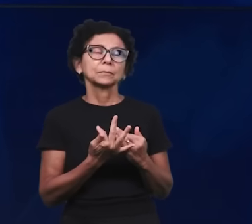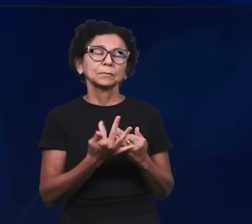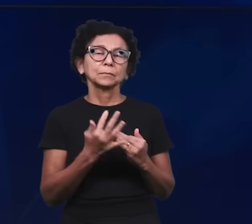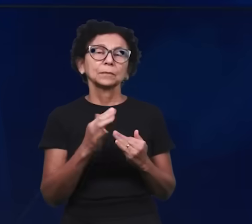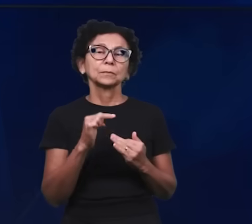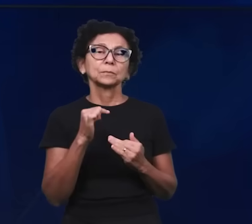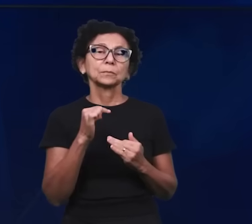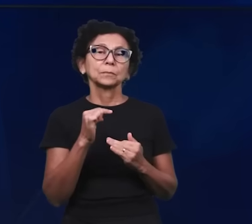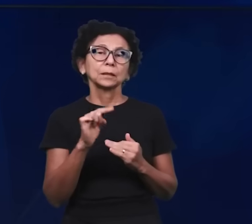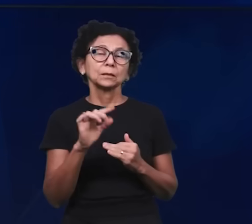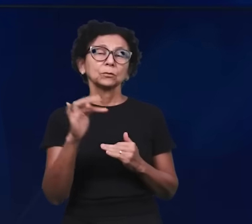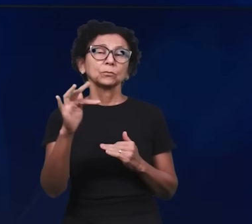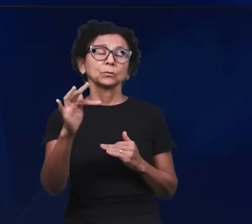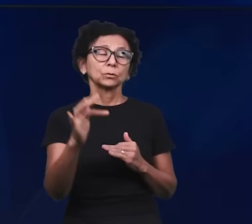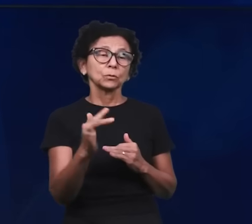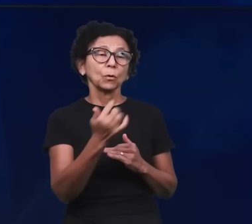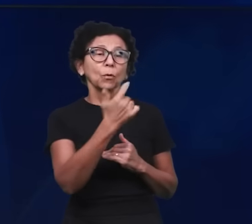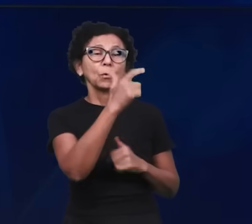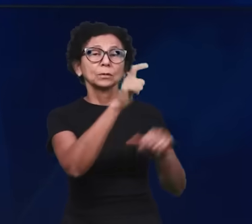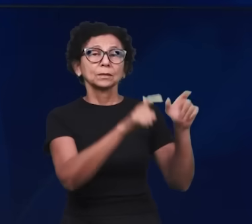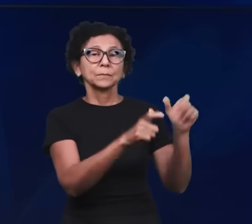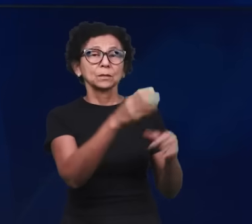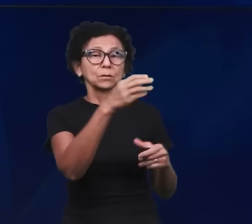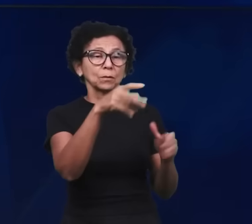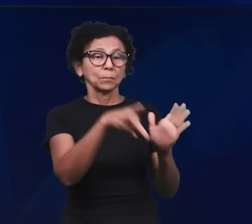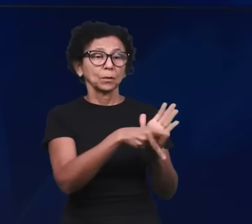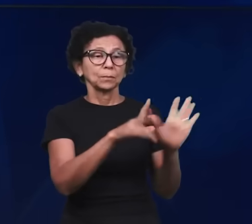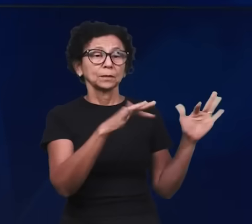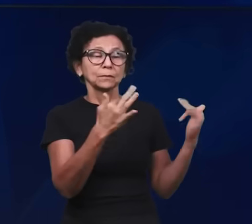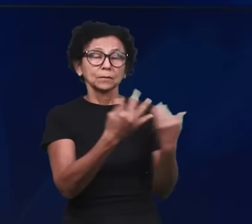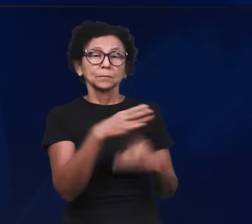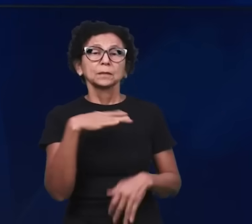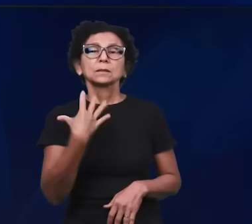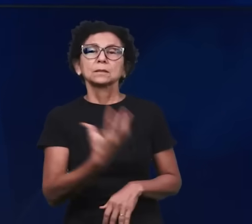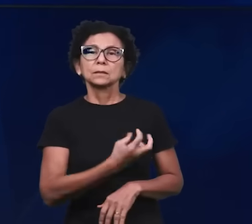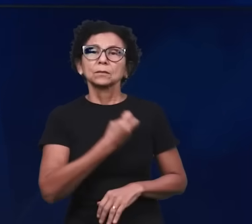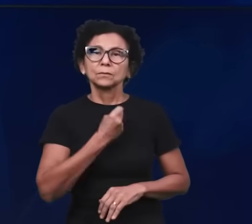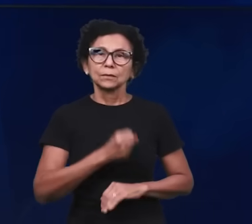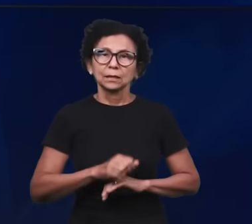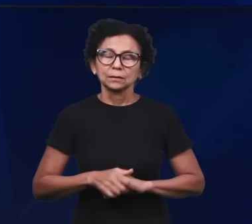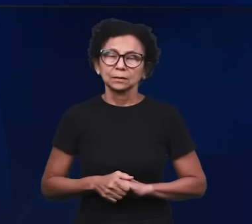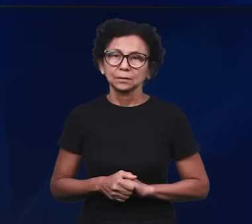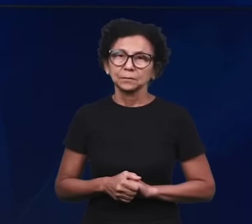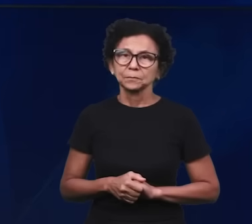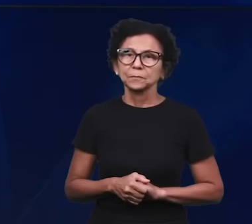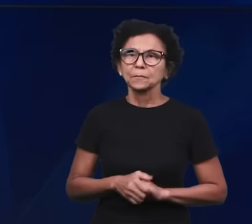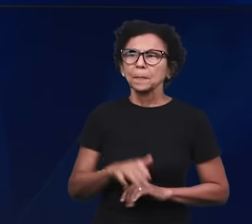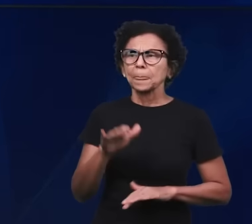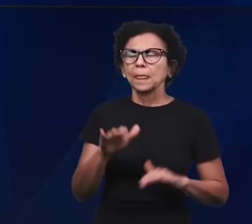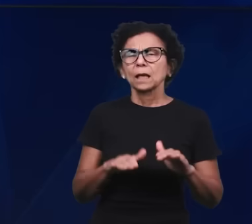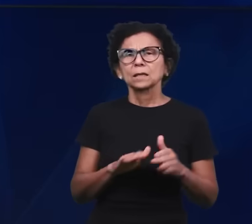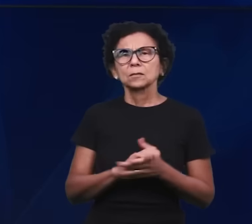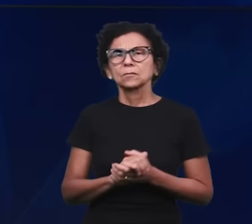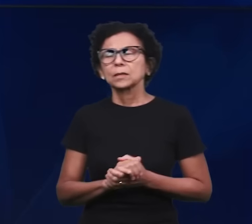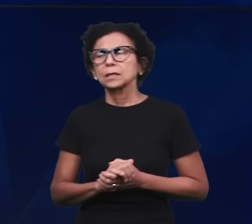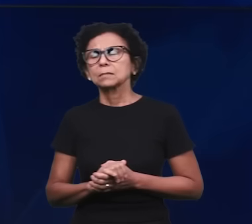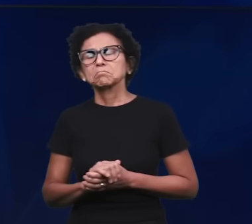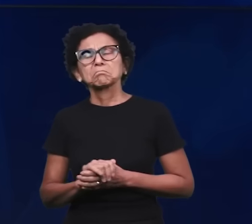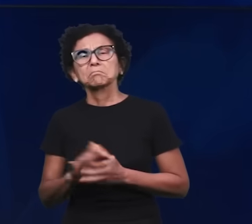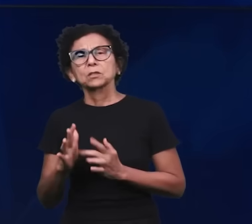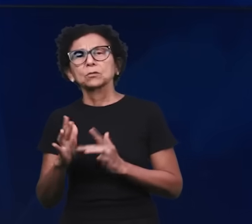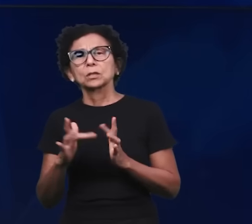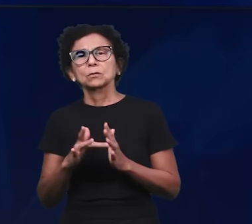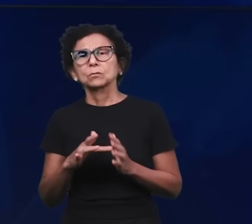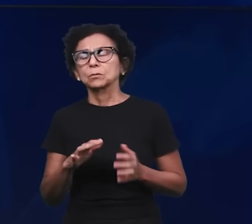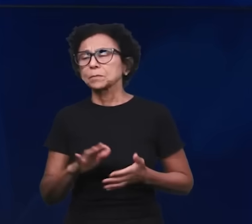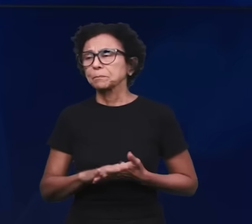Quantas pessoas Jesus salvou e daqui a pouco a mãe foi salva, daqui a pouco o marido, daqui a pouco os filhos,